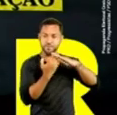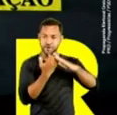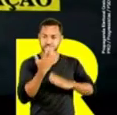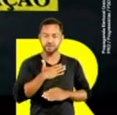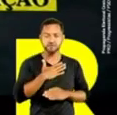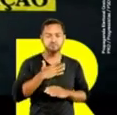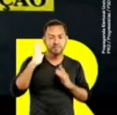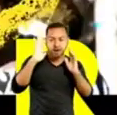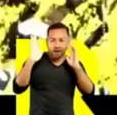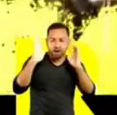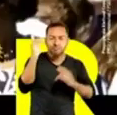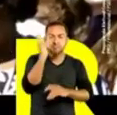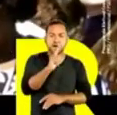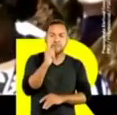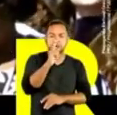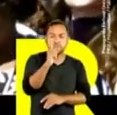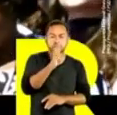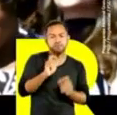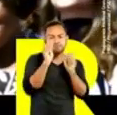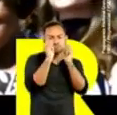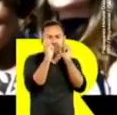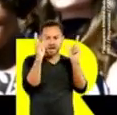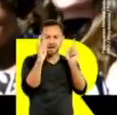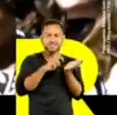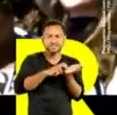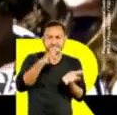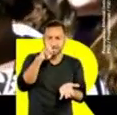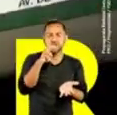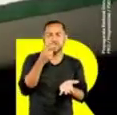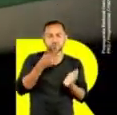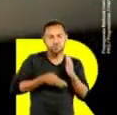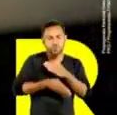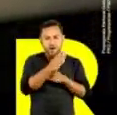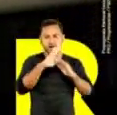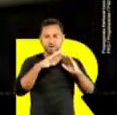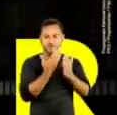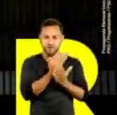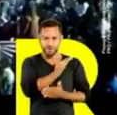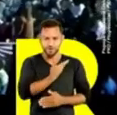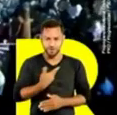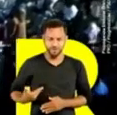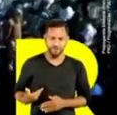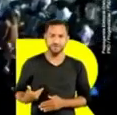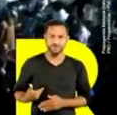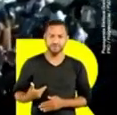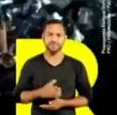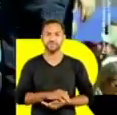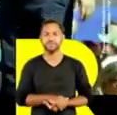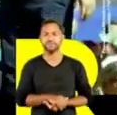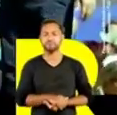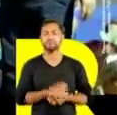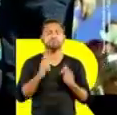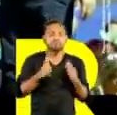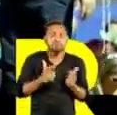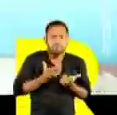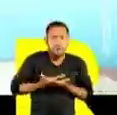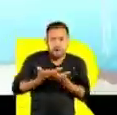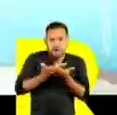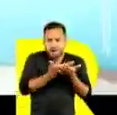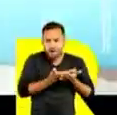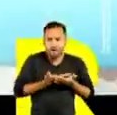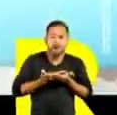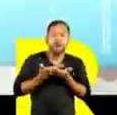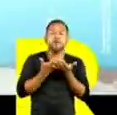fui realizando sonhos. Quando eu acordava bem cedinho para ir para a escola pública, onde eu